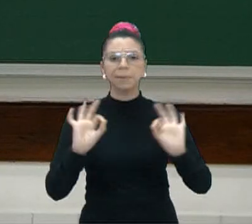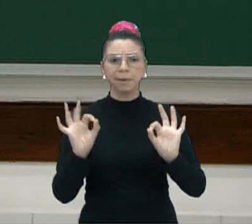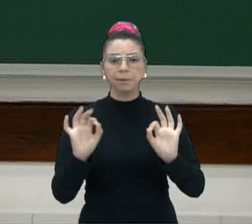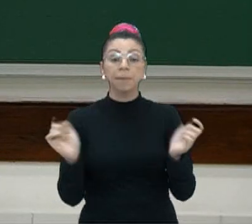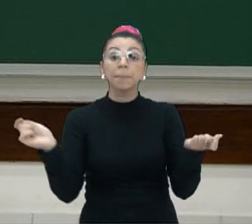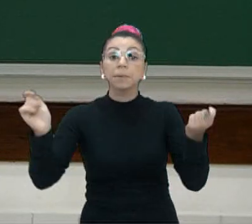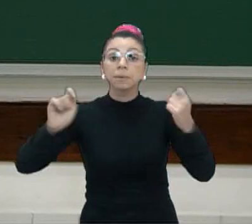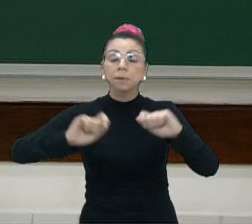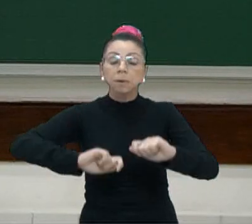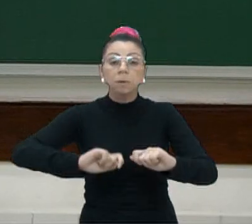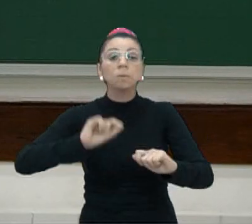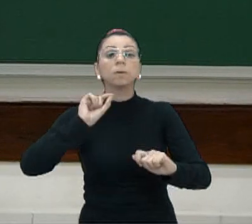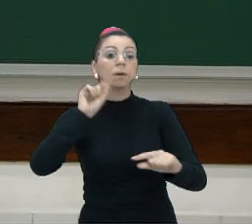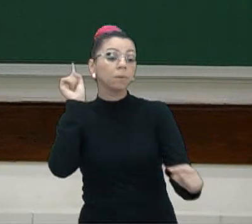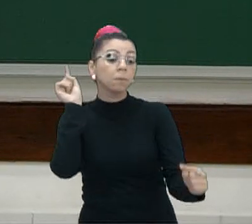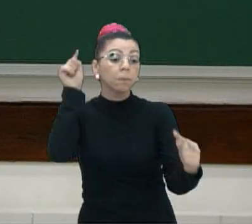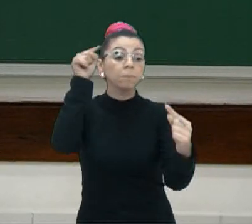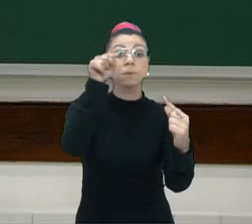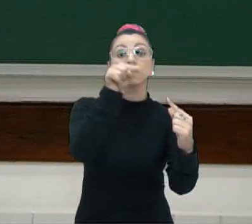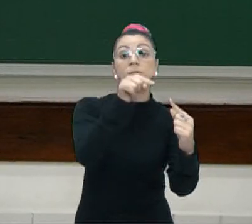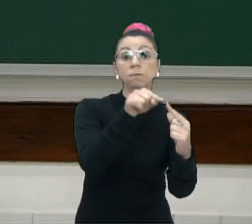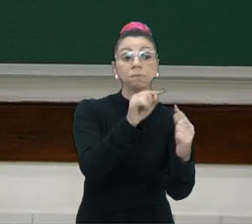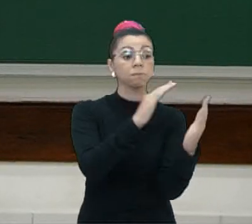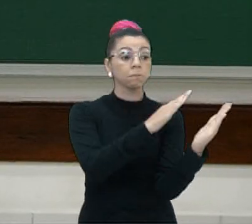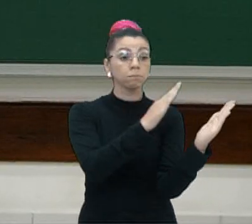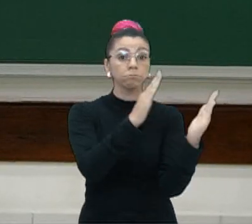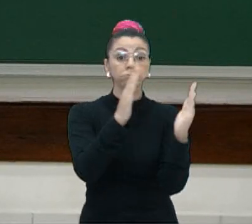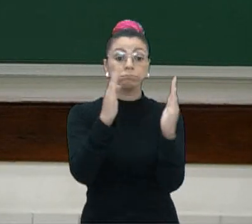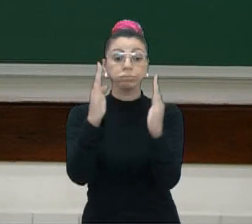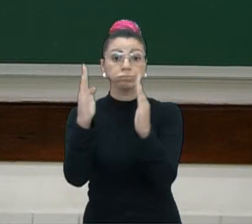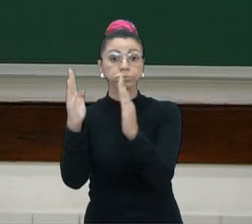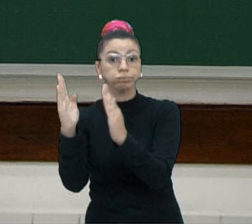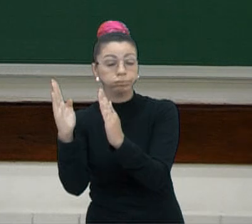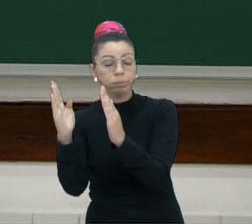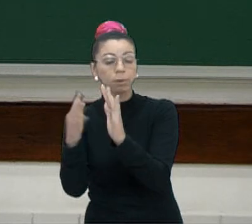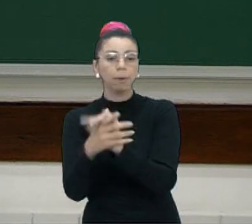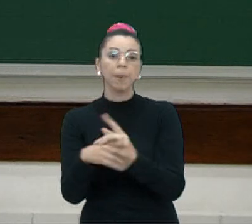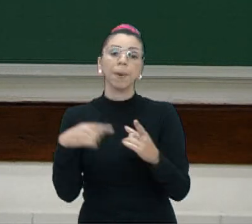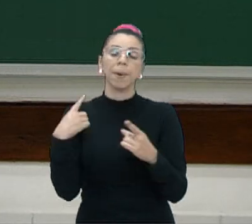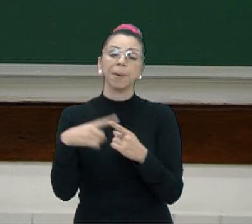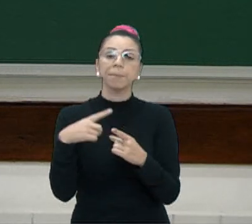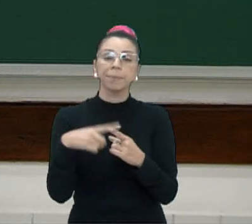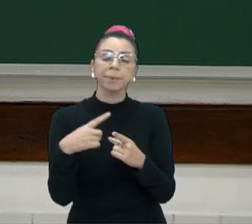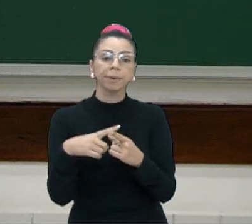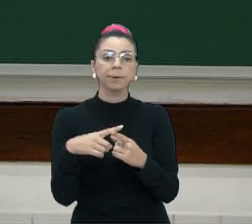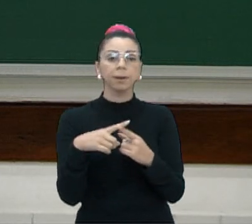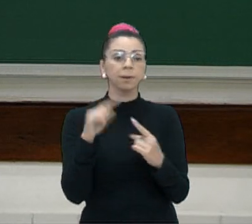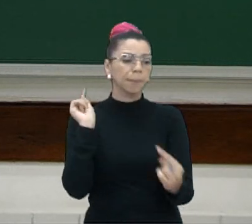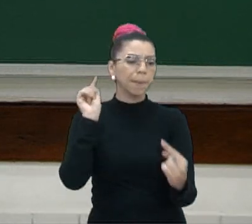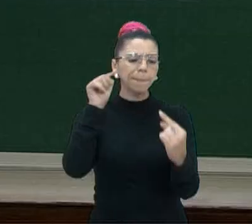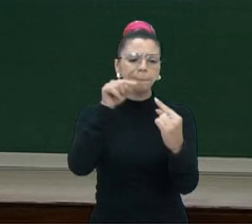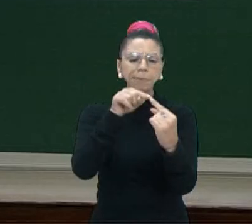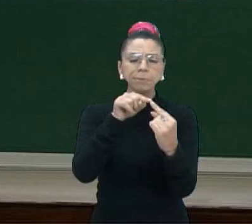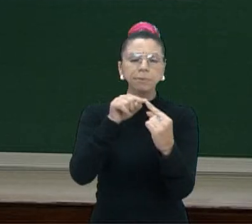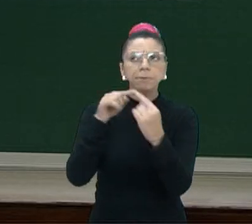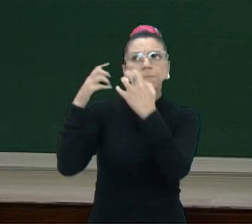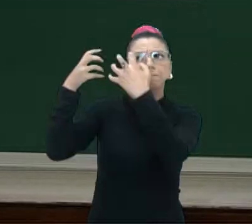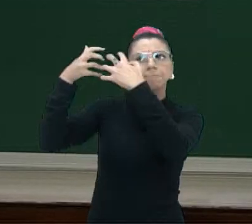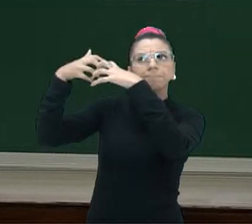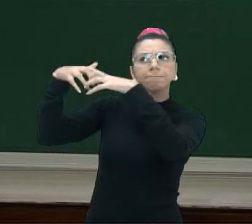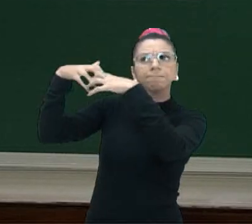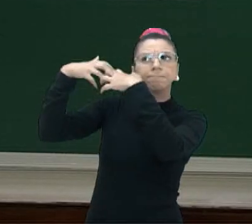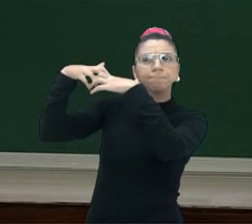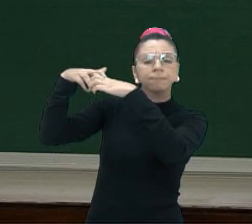preciso saber qual é o enredo que eu pretendo contar, porque sem eu ter essa ideia de enredo, sem eu formar na